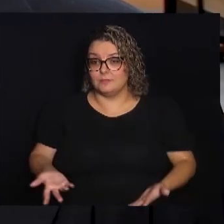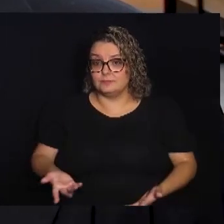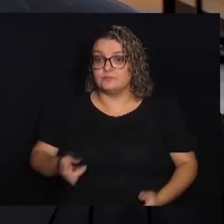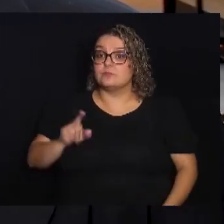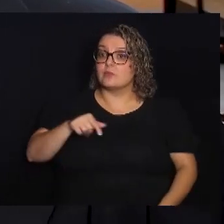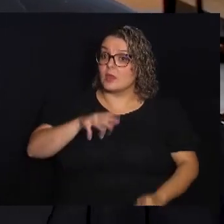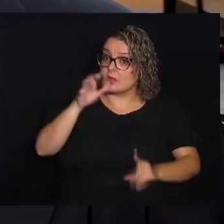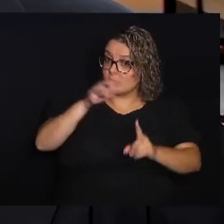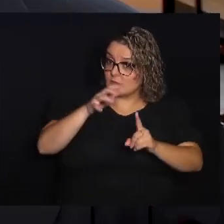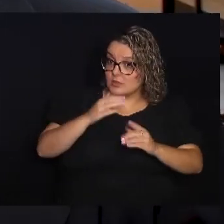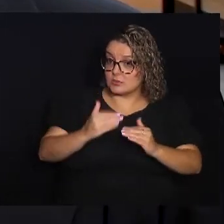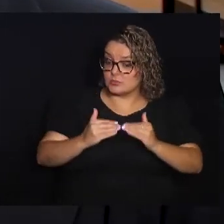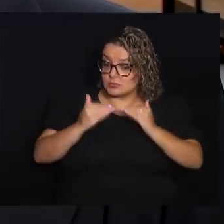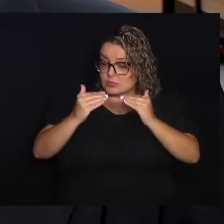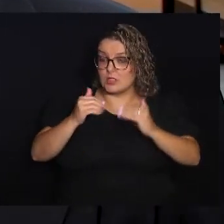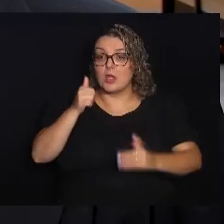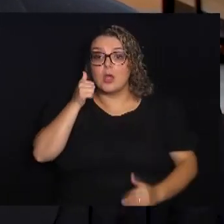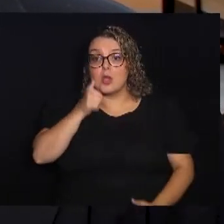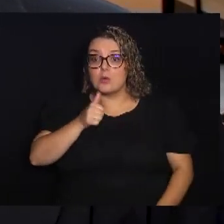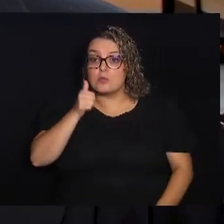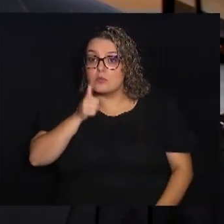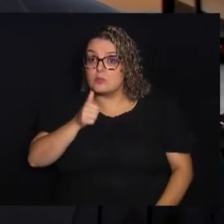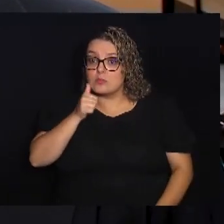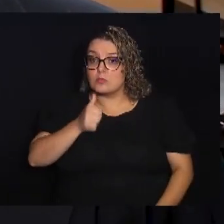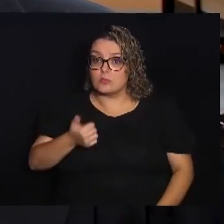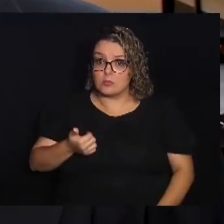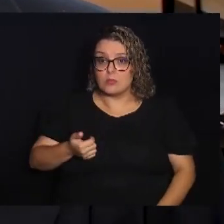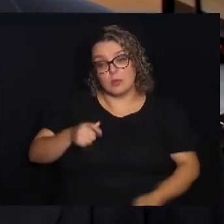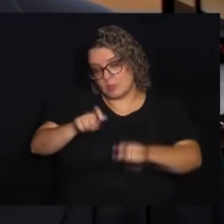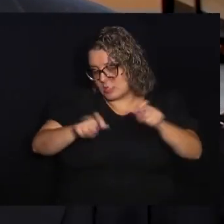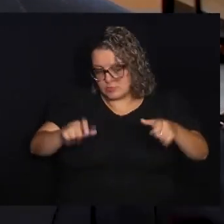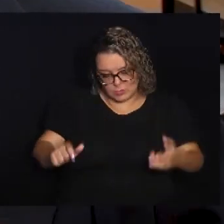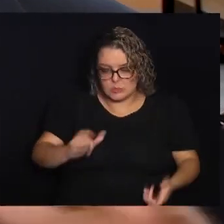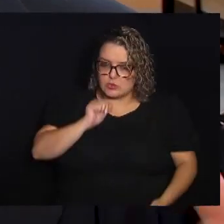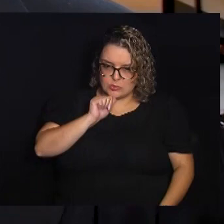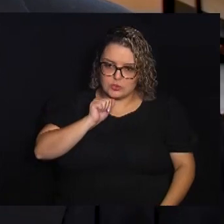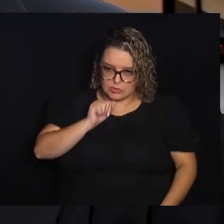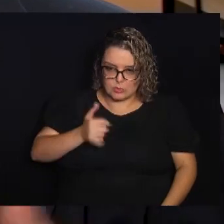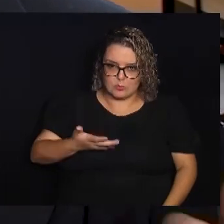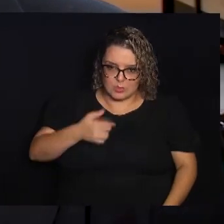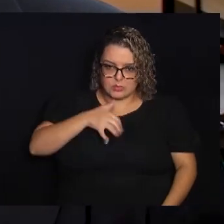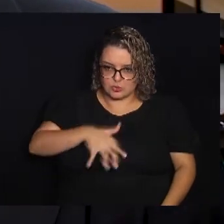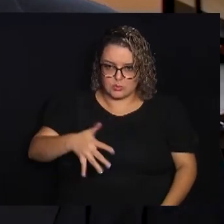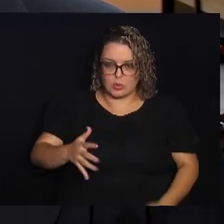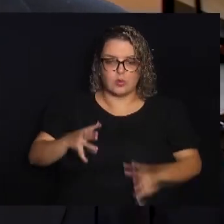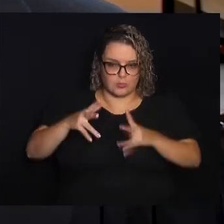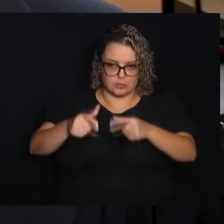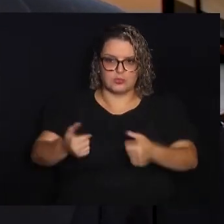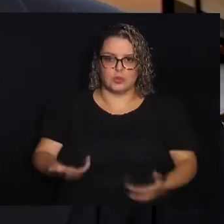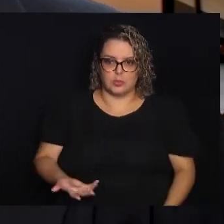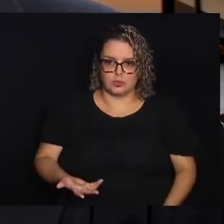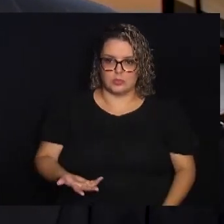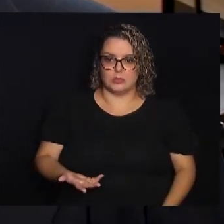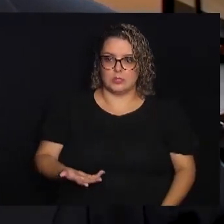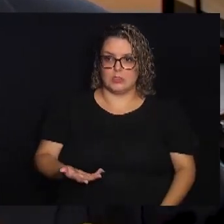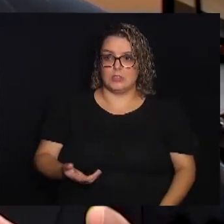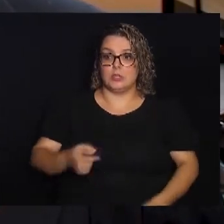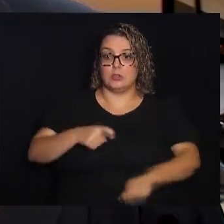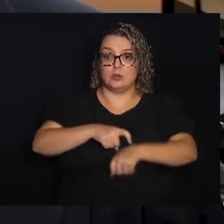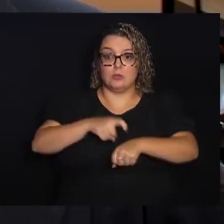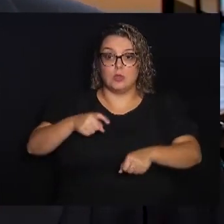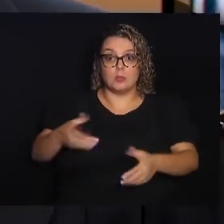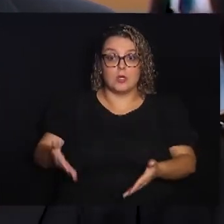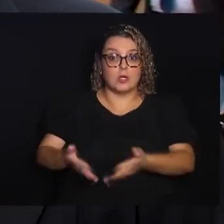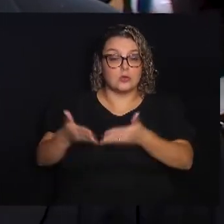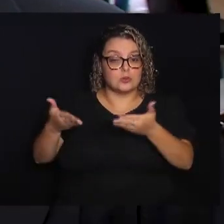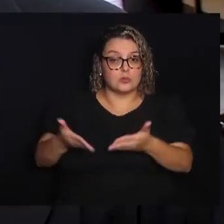É uma situação que atinge, sobretudo, mulheres, mas pessoas que menstruam como um todo, que